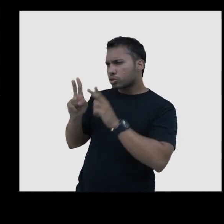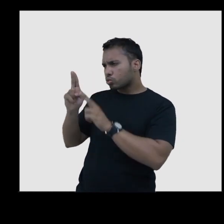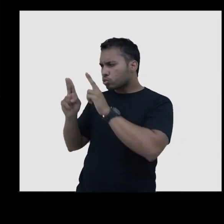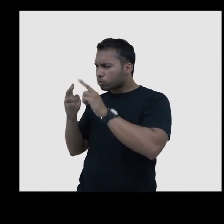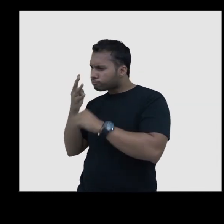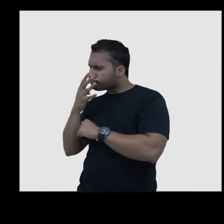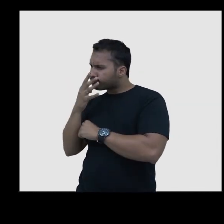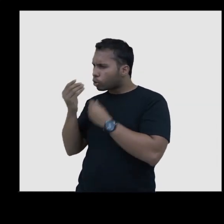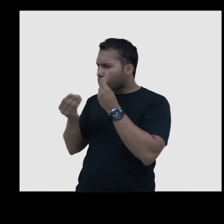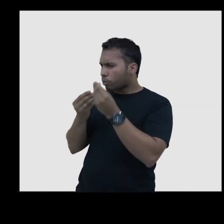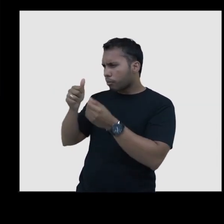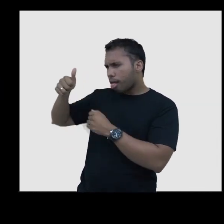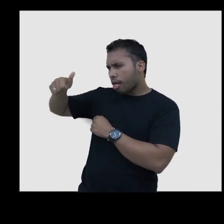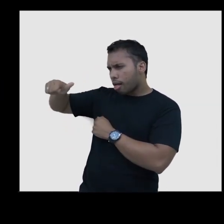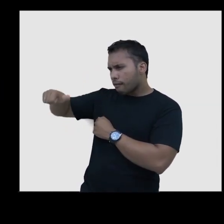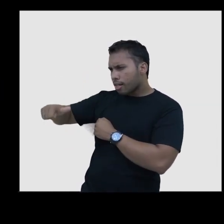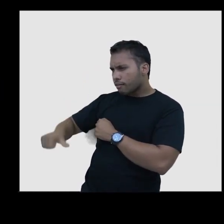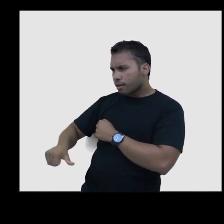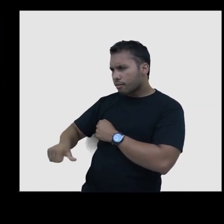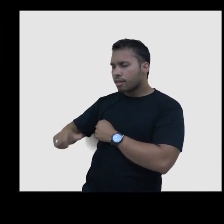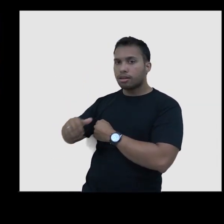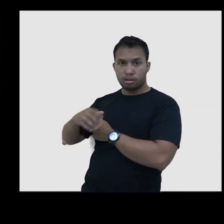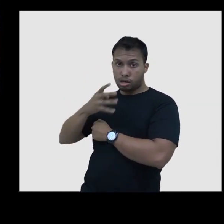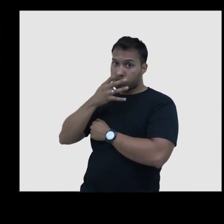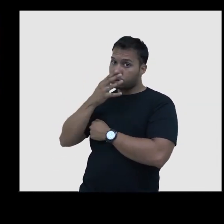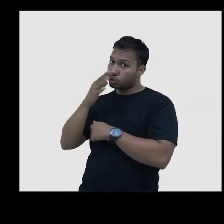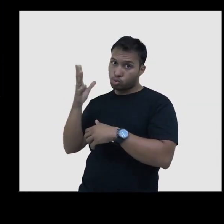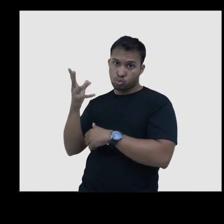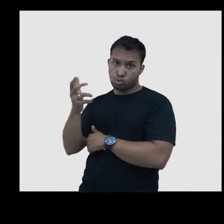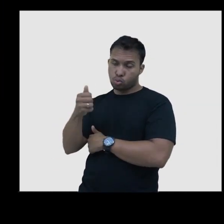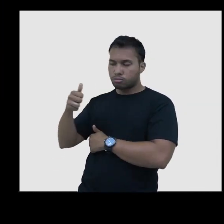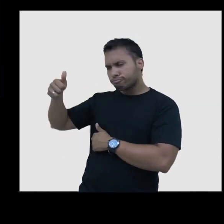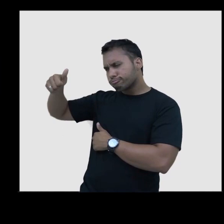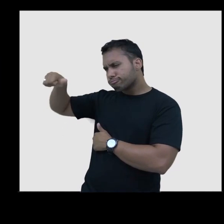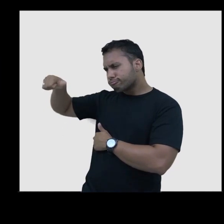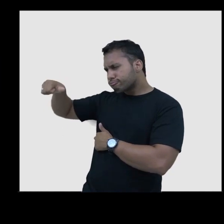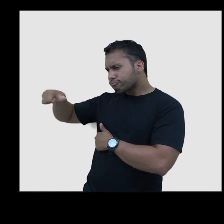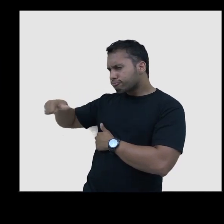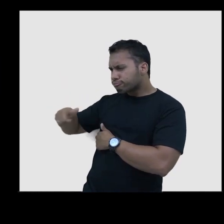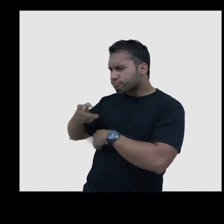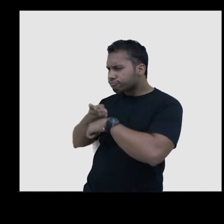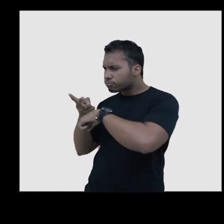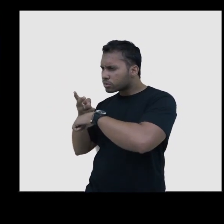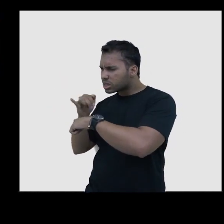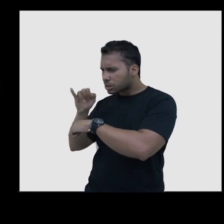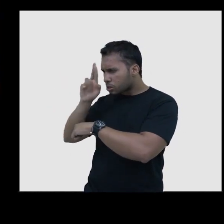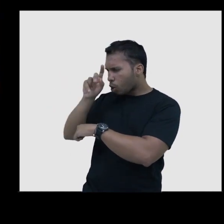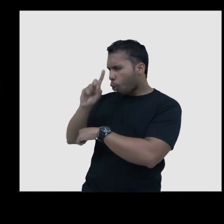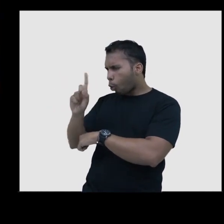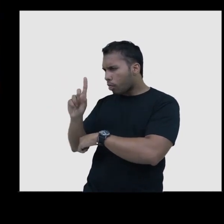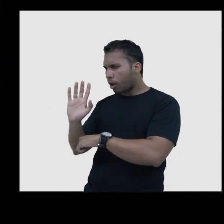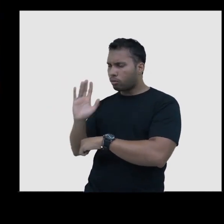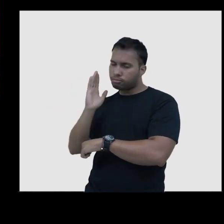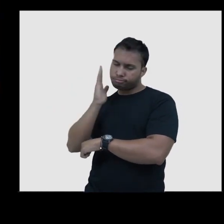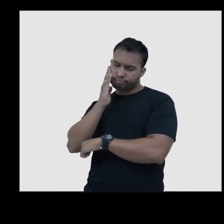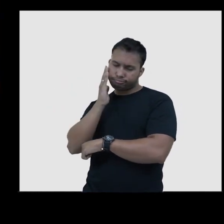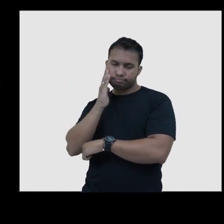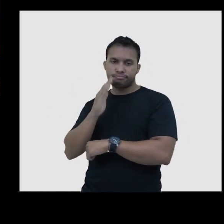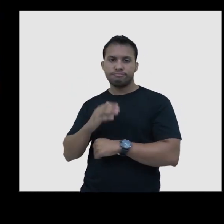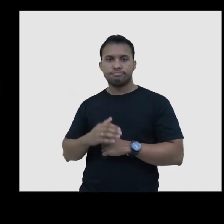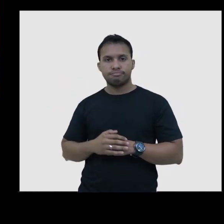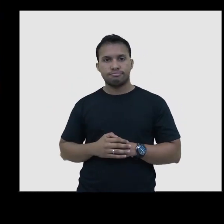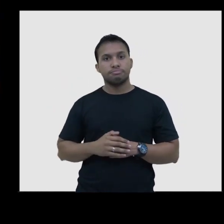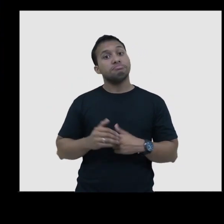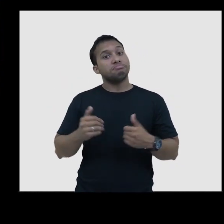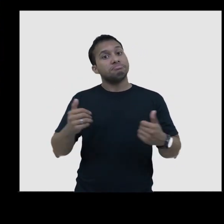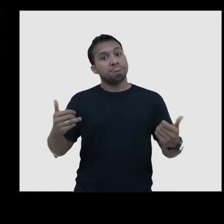nossa edição. Antes da gente dizer, ó, terminei, tá aqui o trabalho final. Você assiste o vídeo inteiro, já editado, para tentar procurar algum